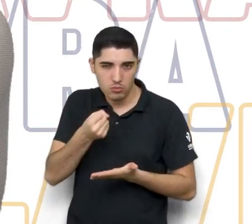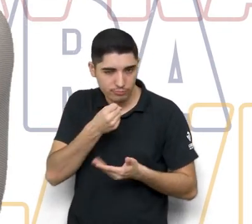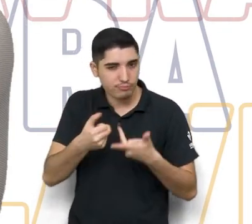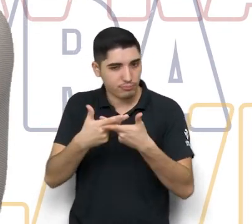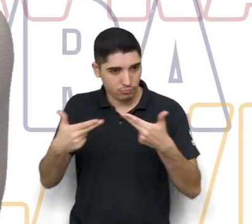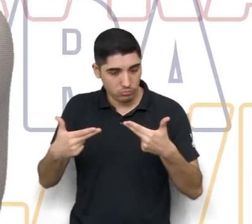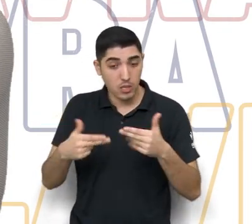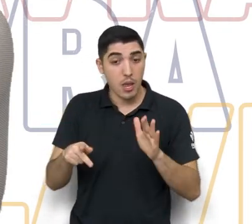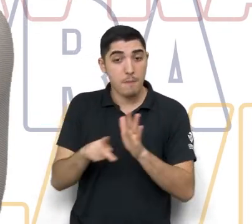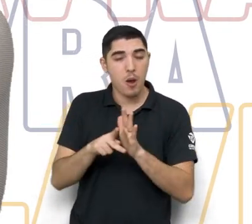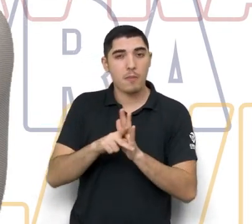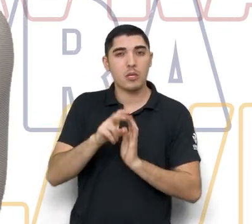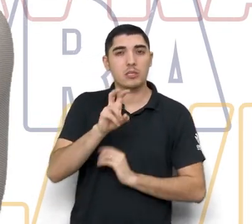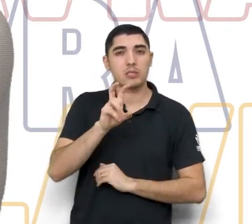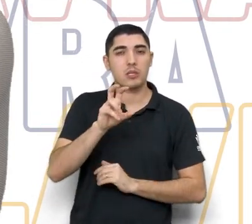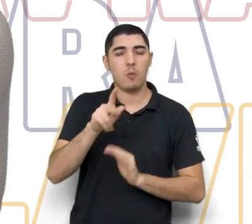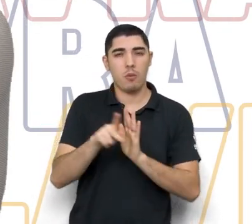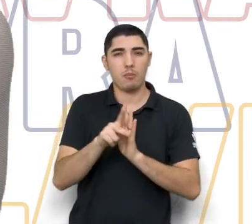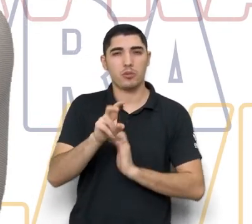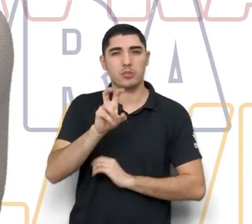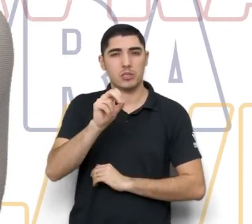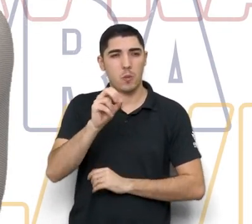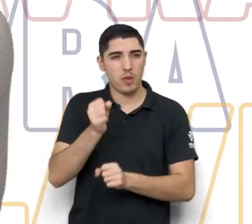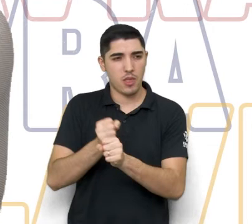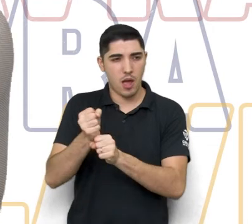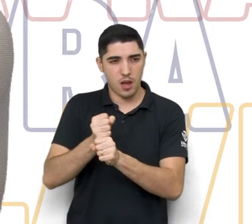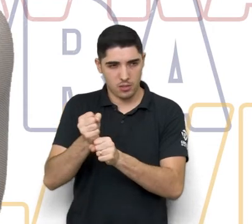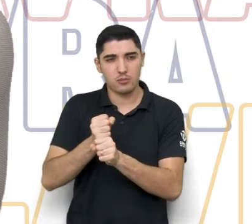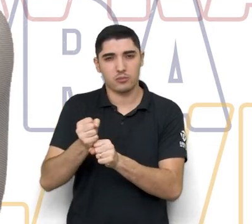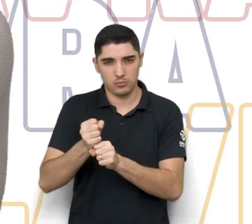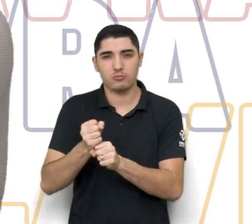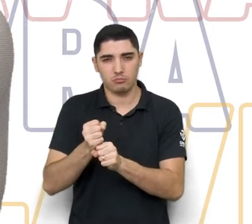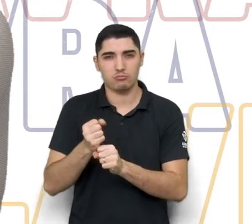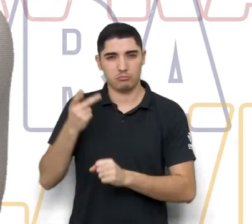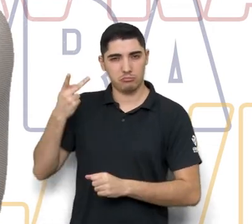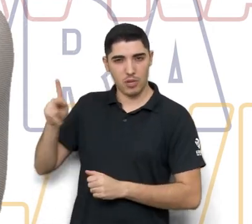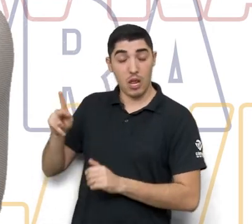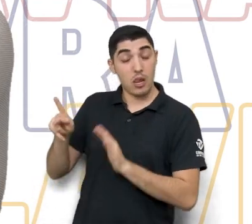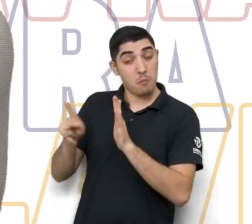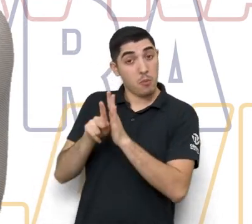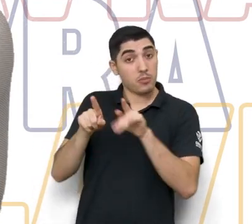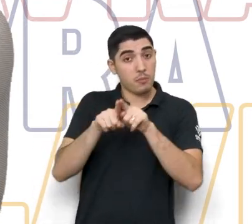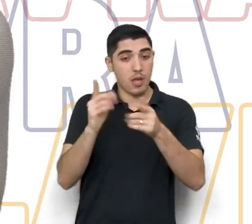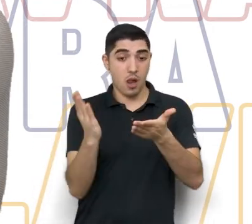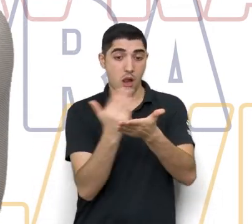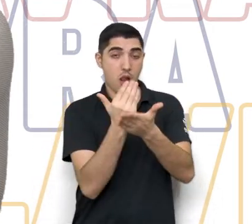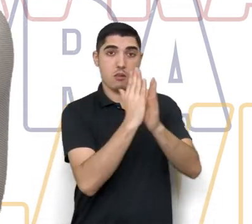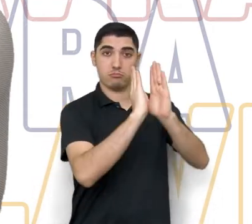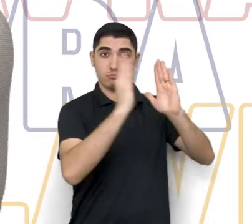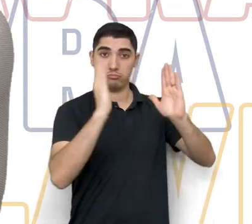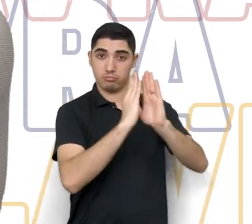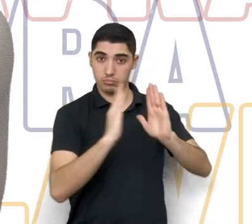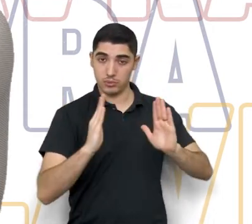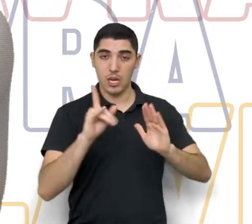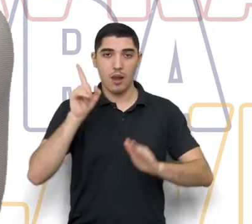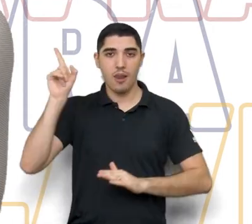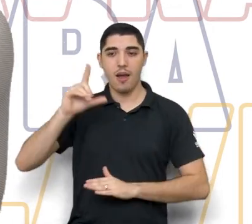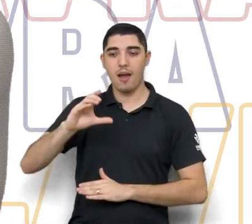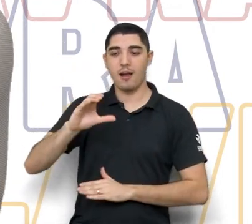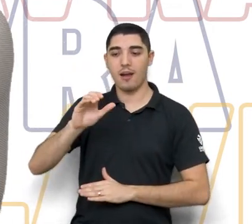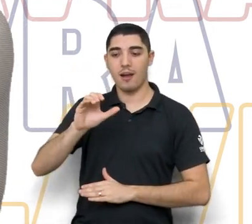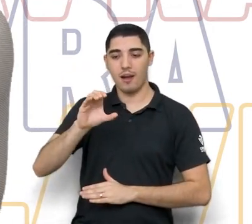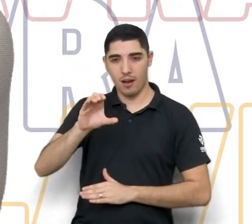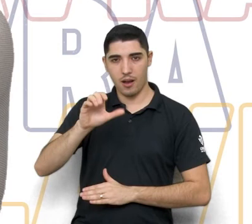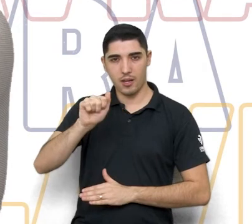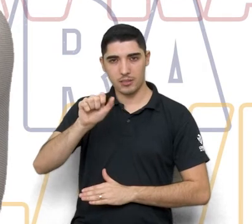comemorou os 50 anos da Semana Cassiano Ricardo. Essa revista, inclusive, foi lançada na Biblioteca Cassiano Ricardo. Um